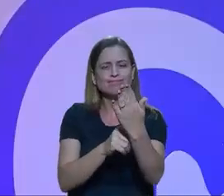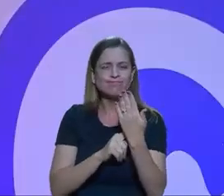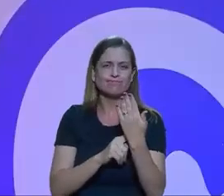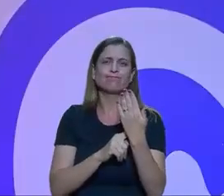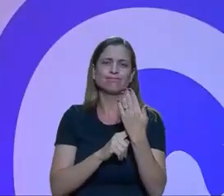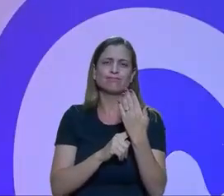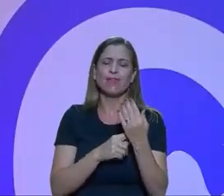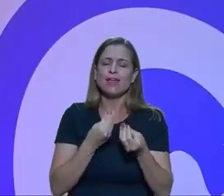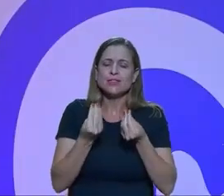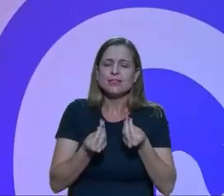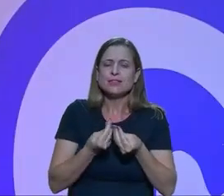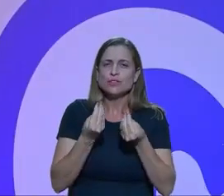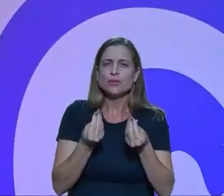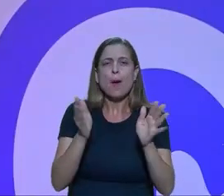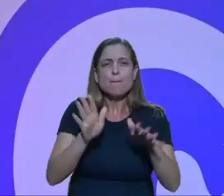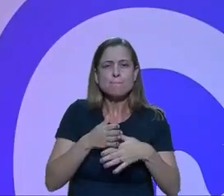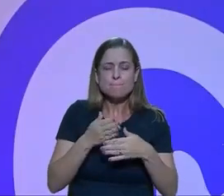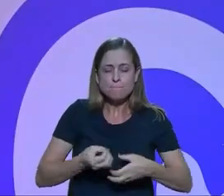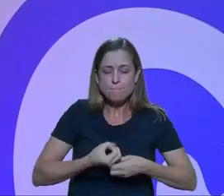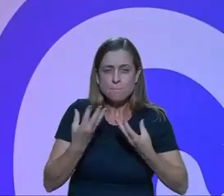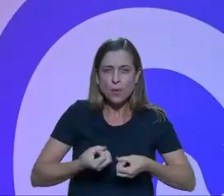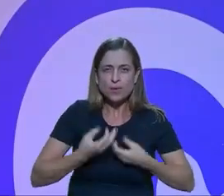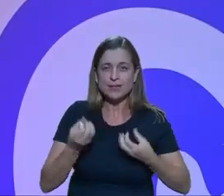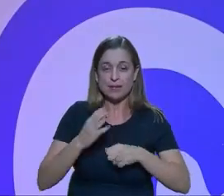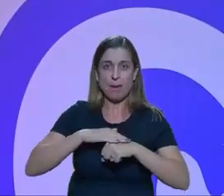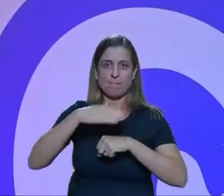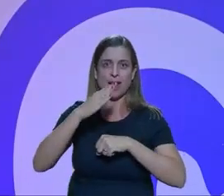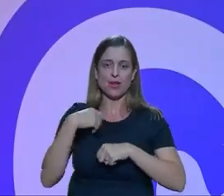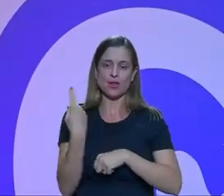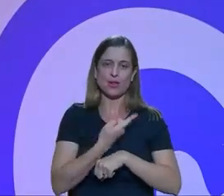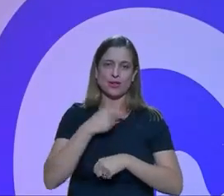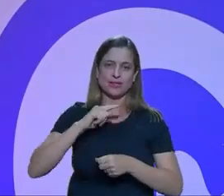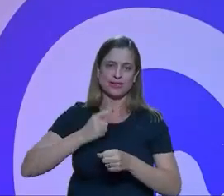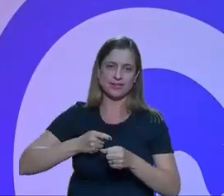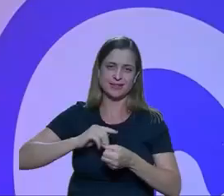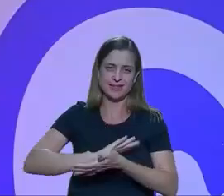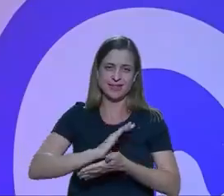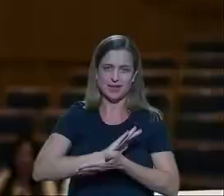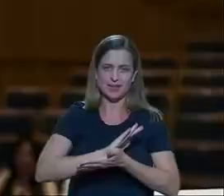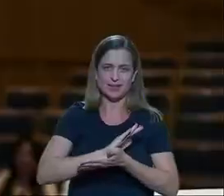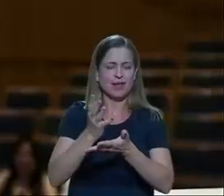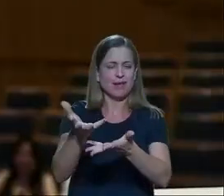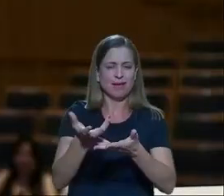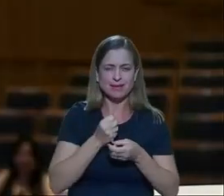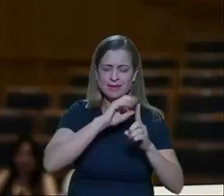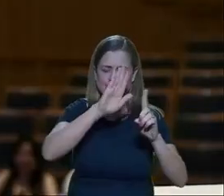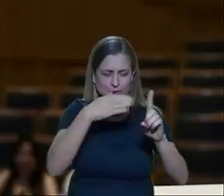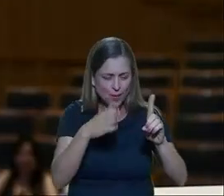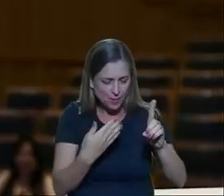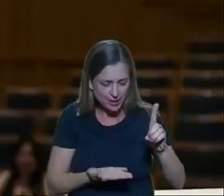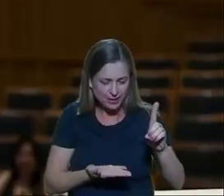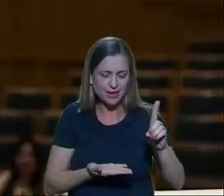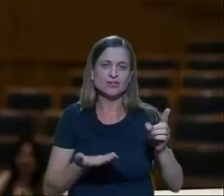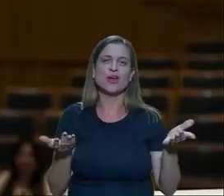verso indissolúvel na poesia maior de nossa cidade. Receba todas as nossas homenagens e